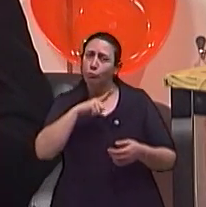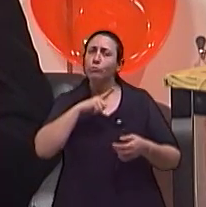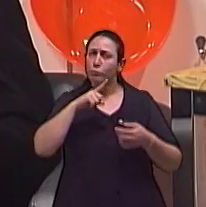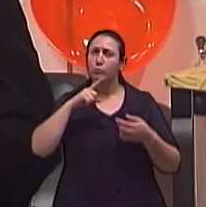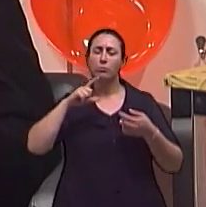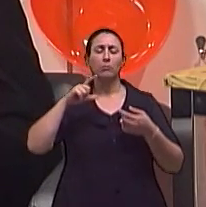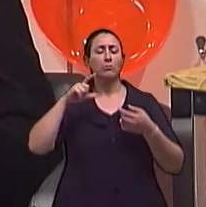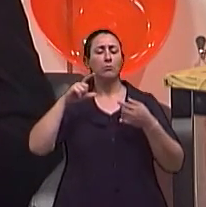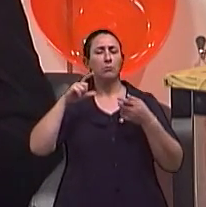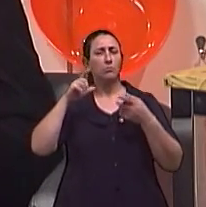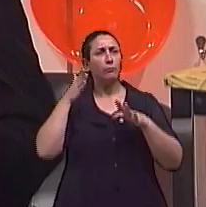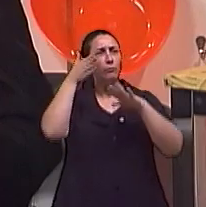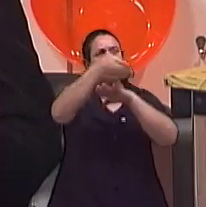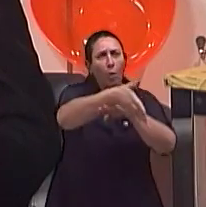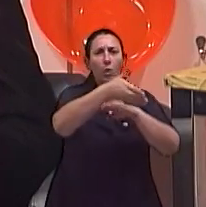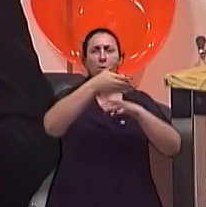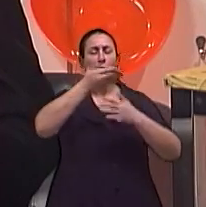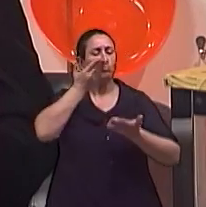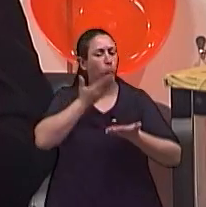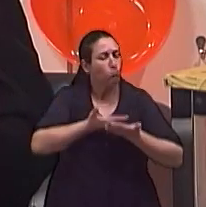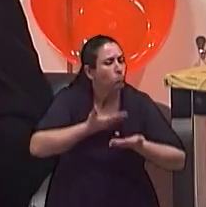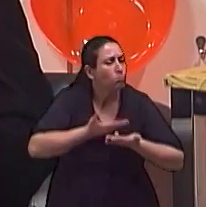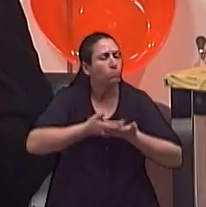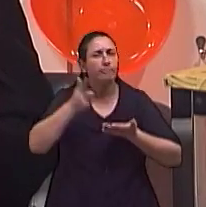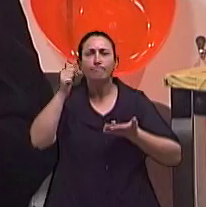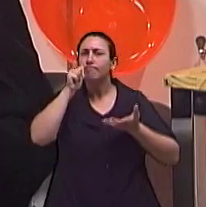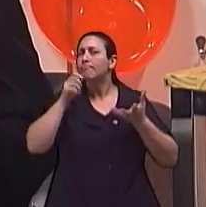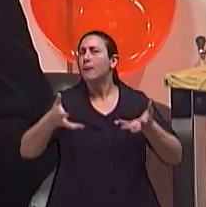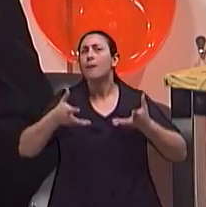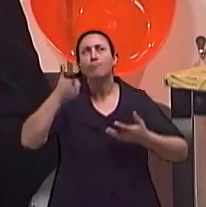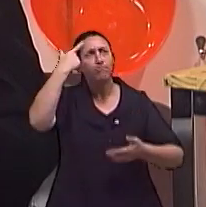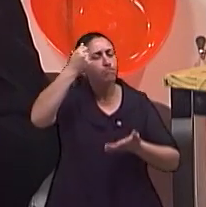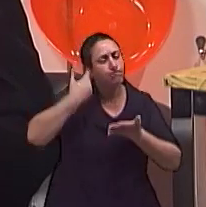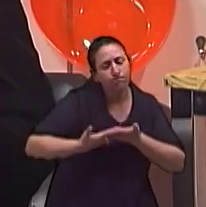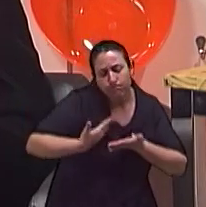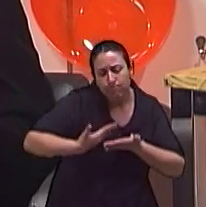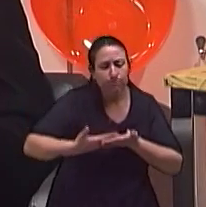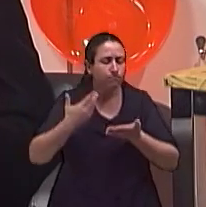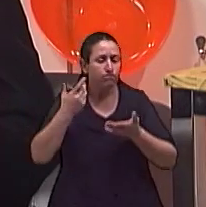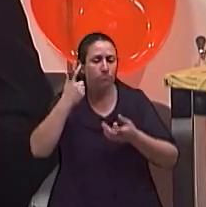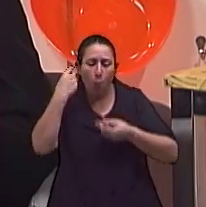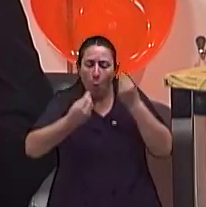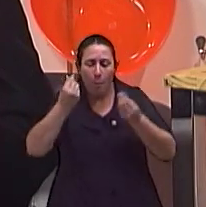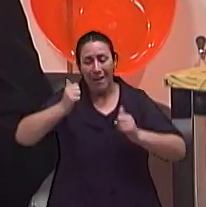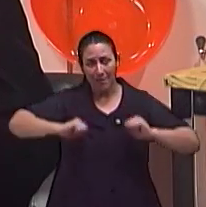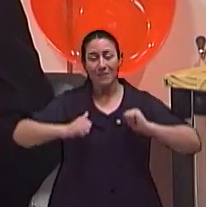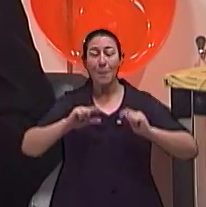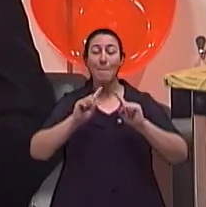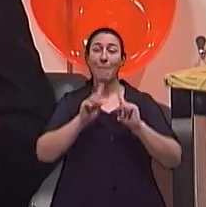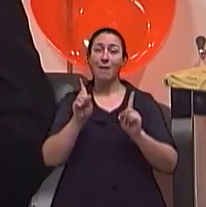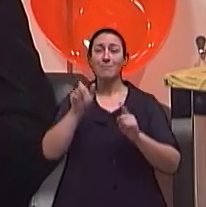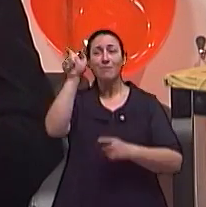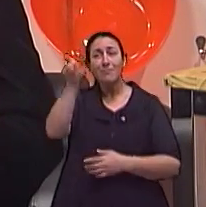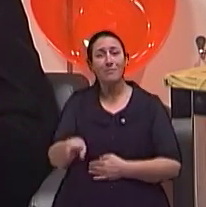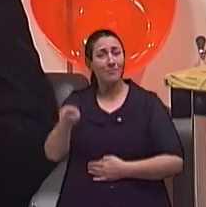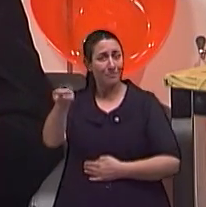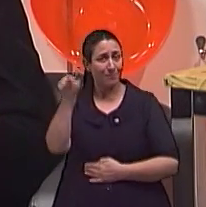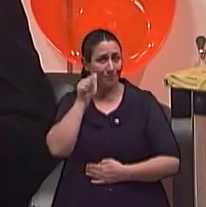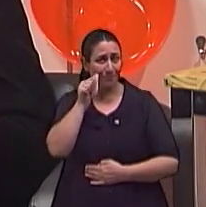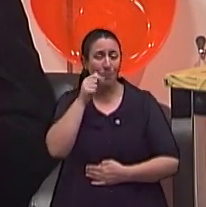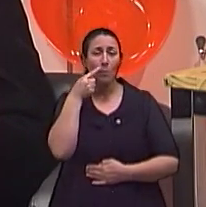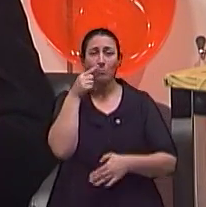o Hector's Studio, ela foi estudar, ela não simplesmente quis ser uma atriz. Mas a Merlin tinha um problema que